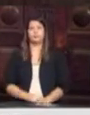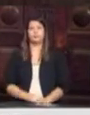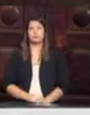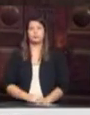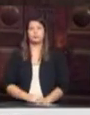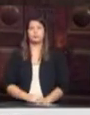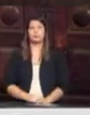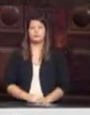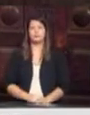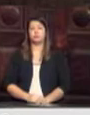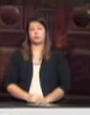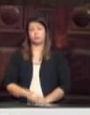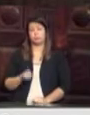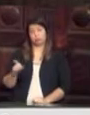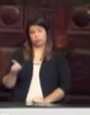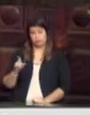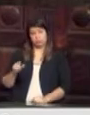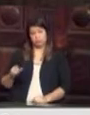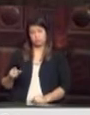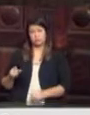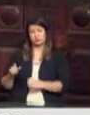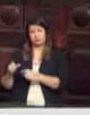A Defensoria Pública